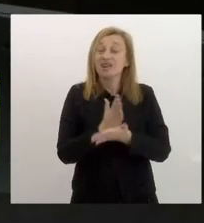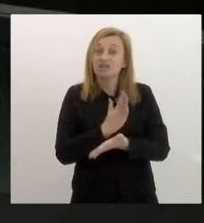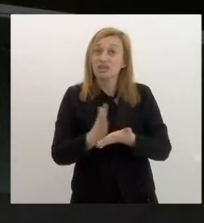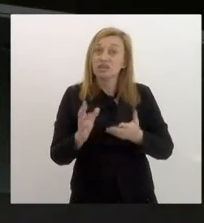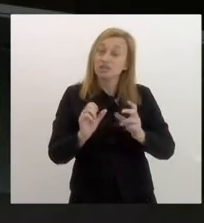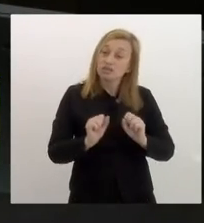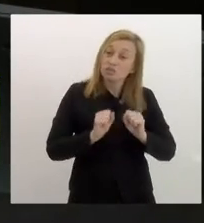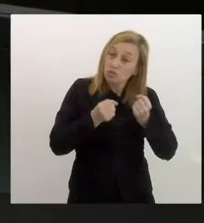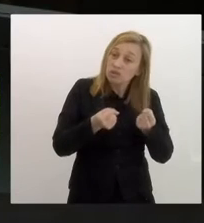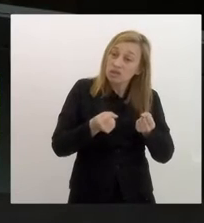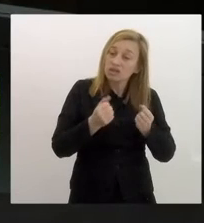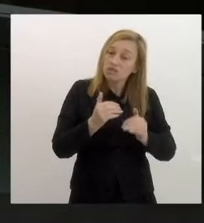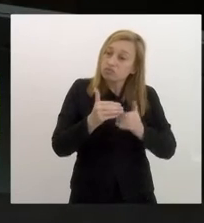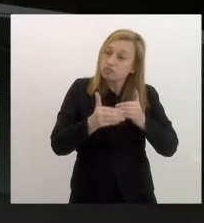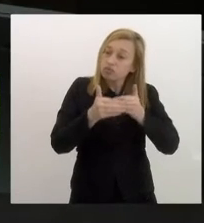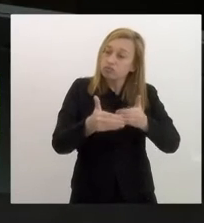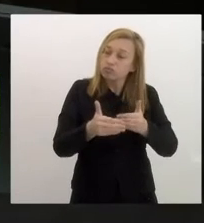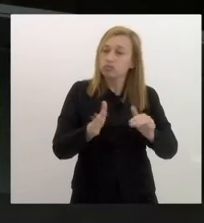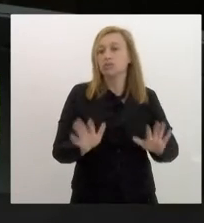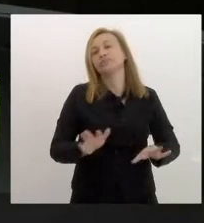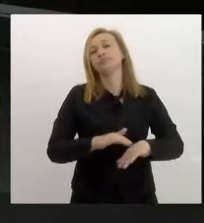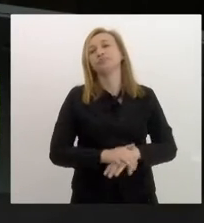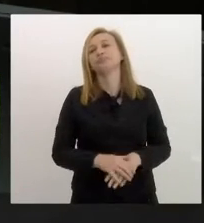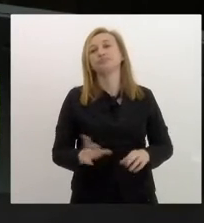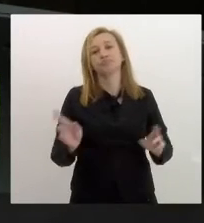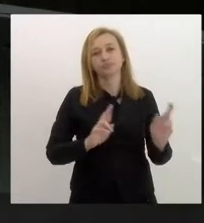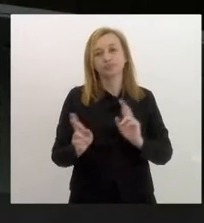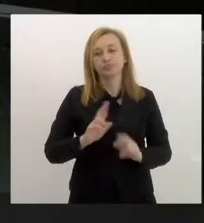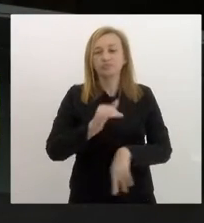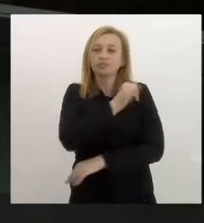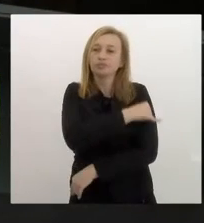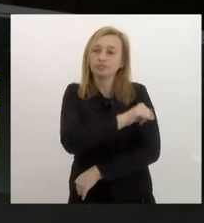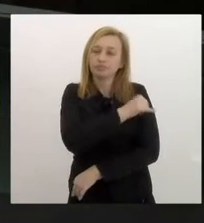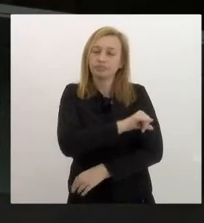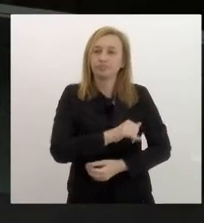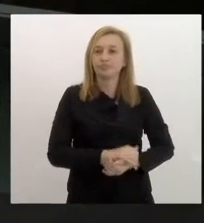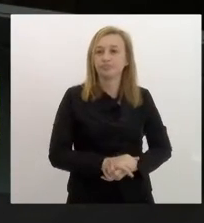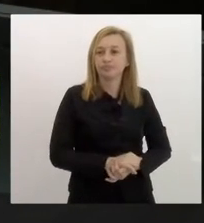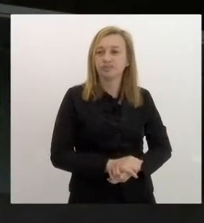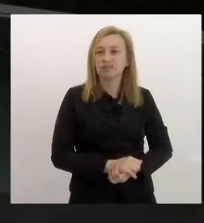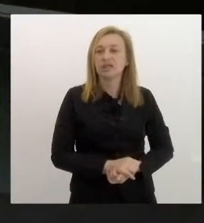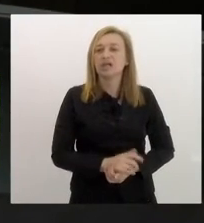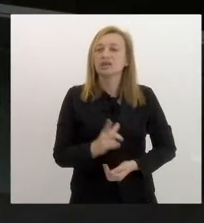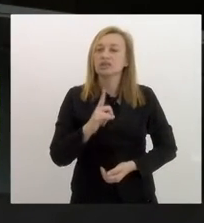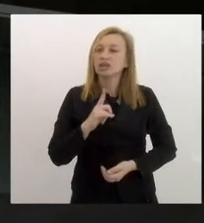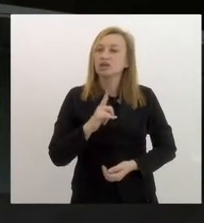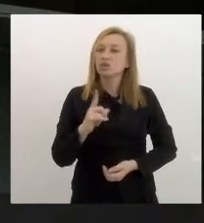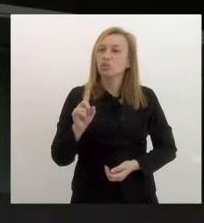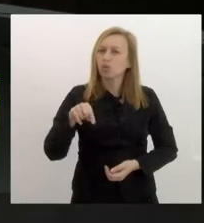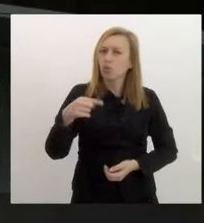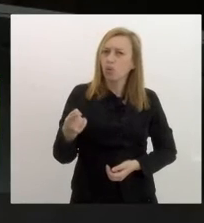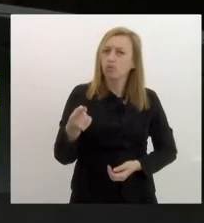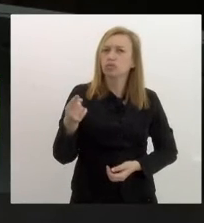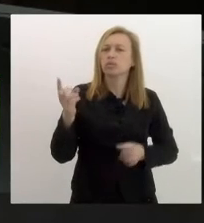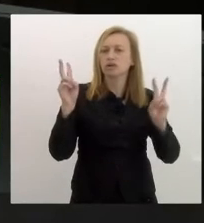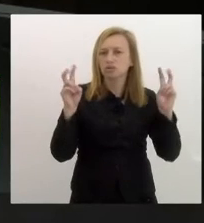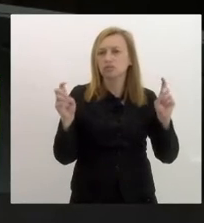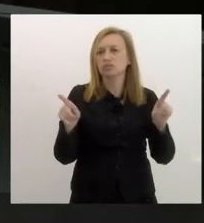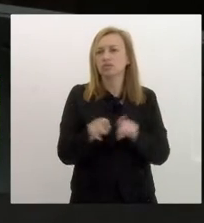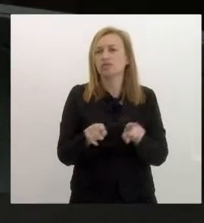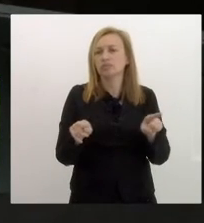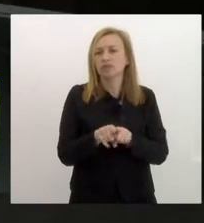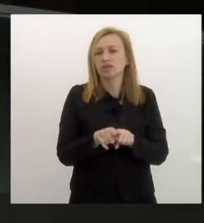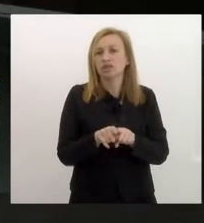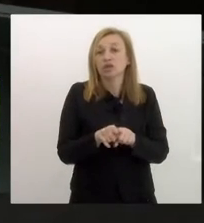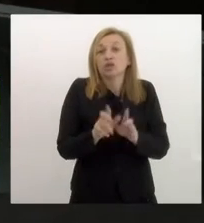gente tem que conseguir do avançam alguma coisa com relação ao Rio de Janeiro nós temos um outro ponto também que